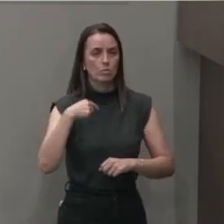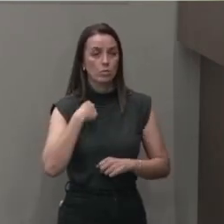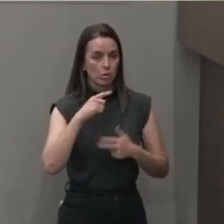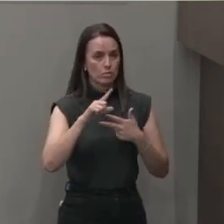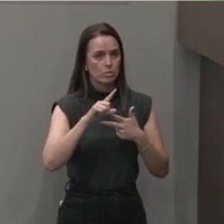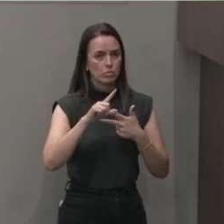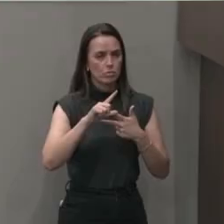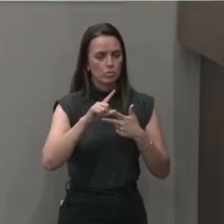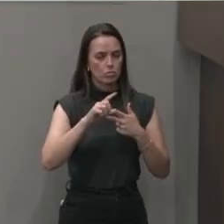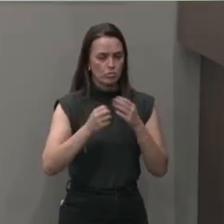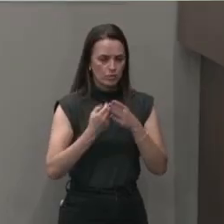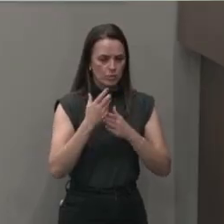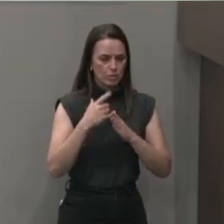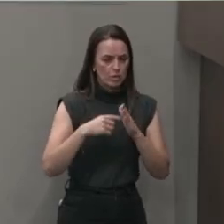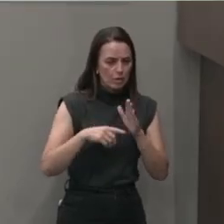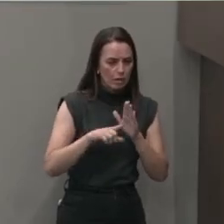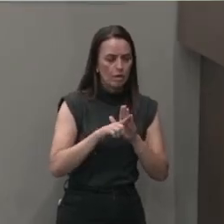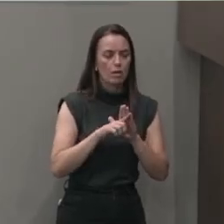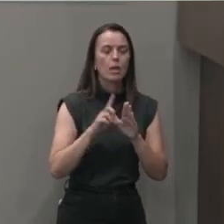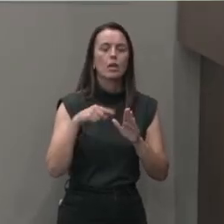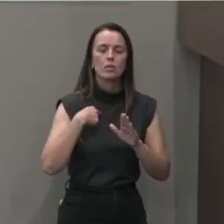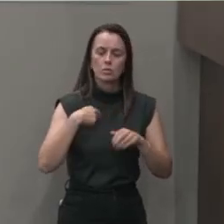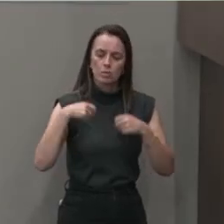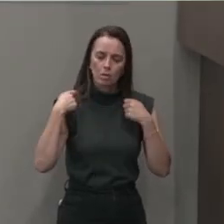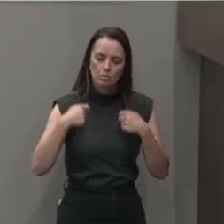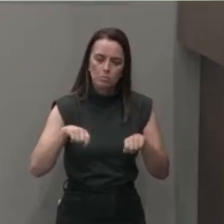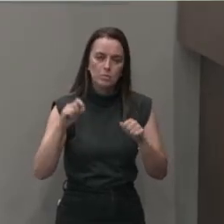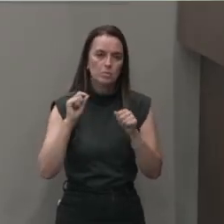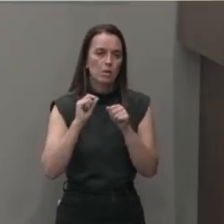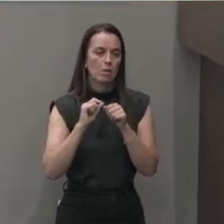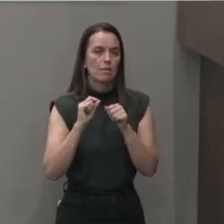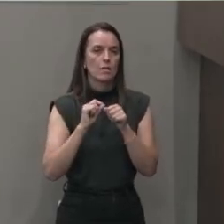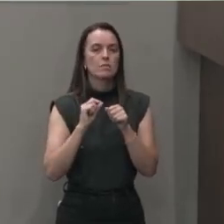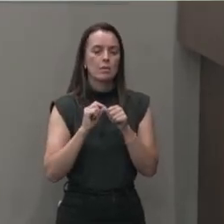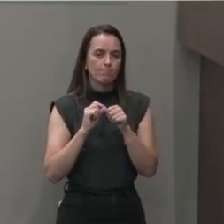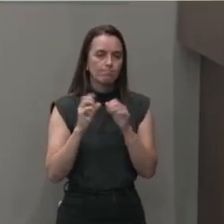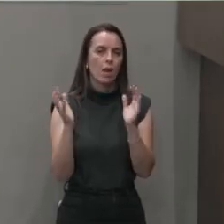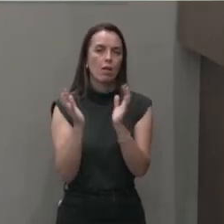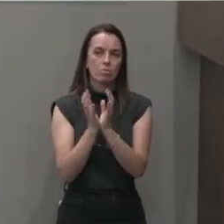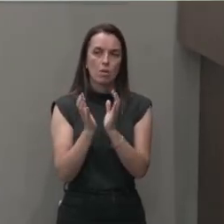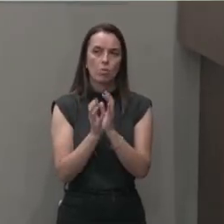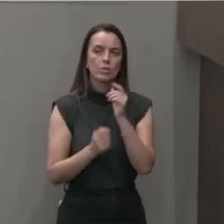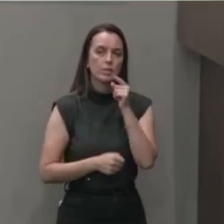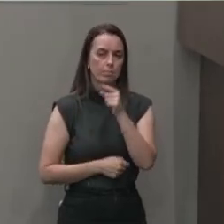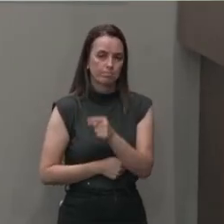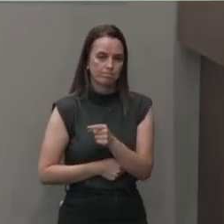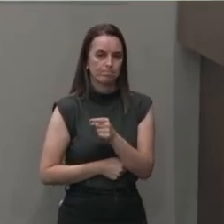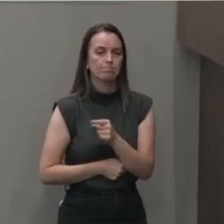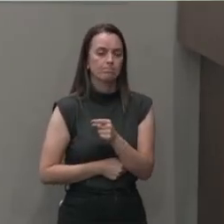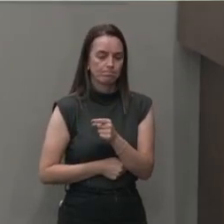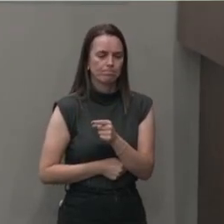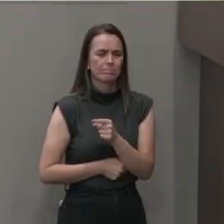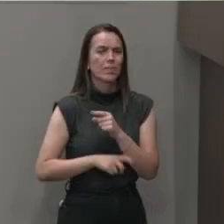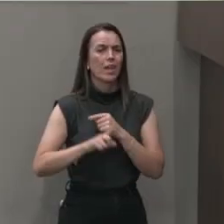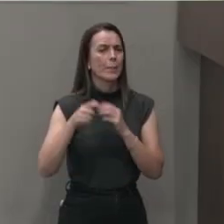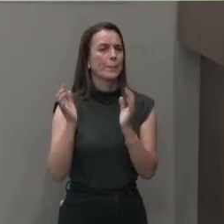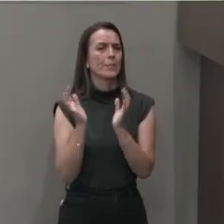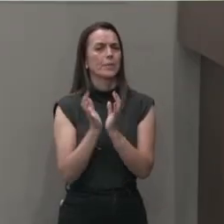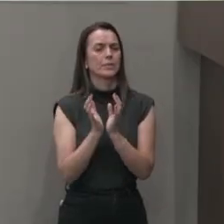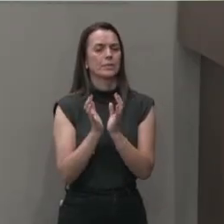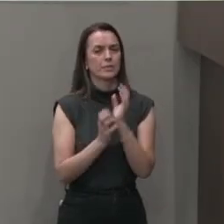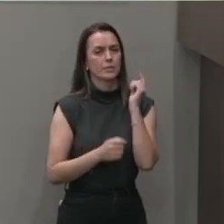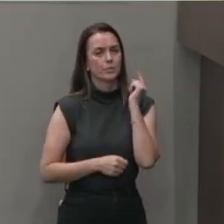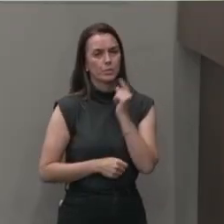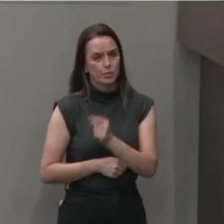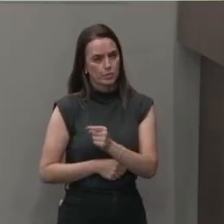fazedores de leis, o que nós puder fazer, nós temos que fazer por esta classe. Uma classe que tem